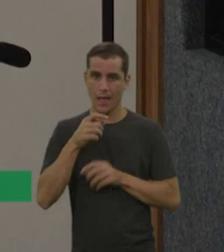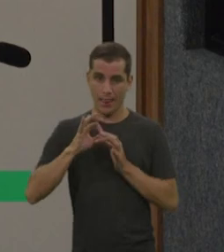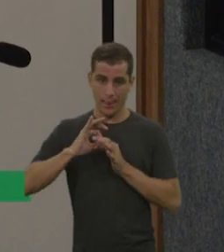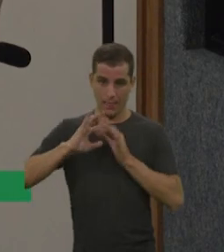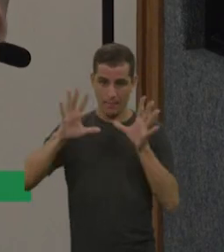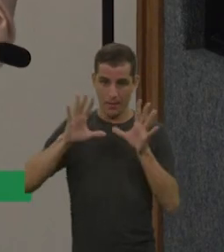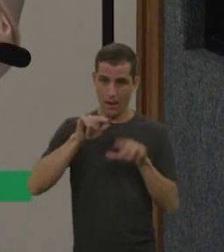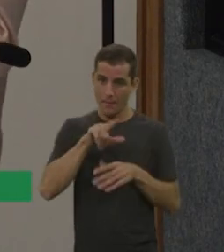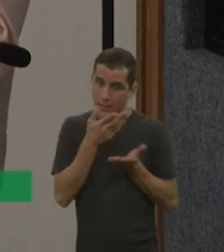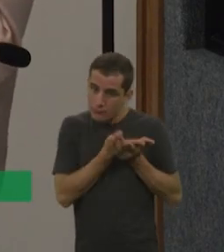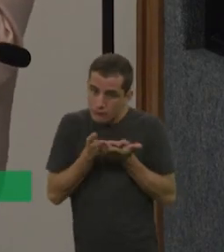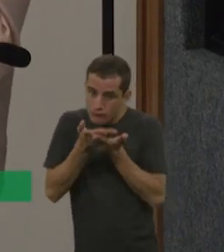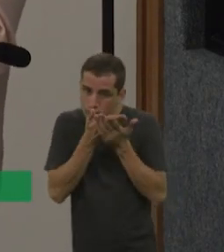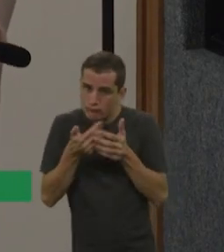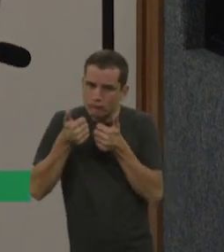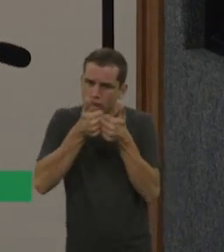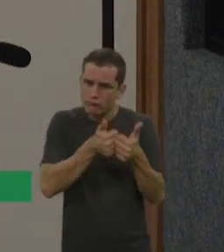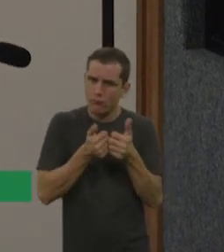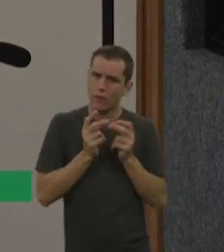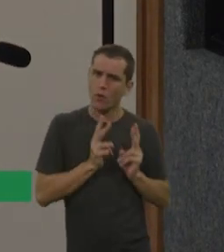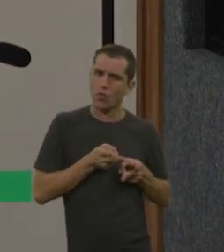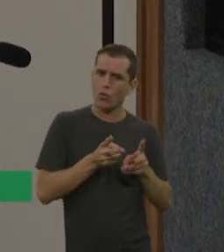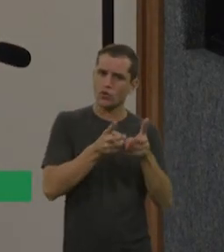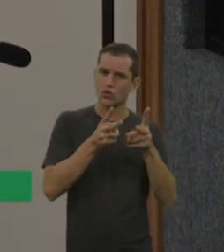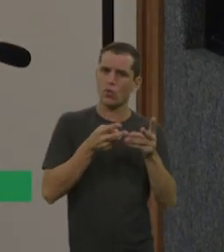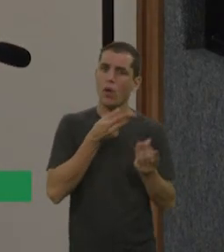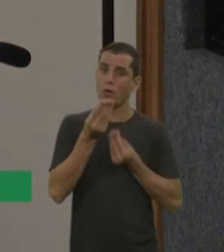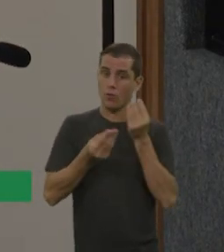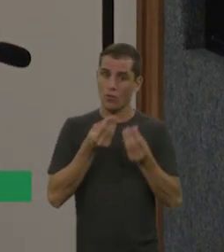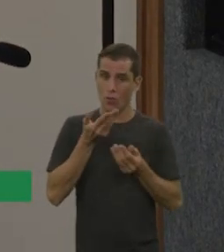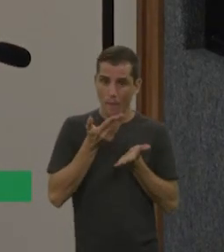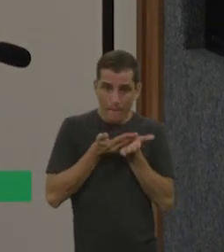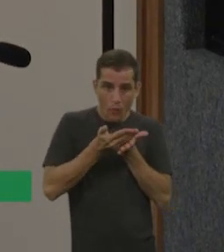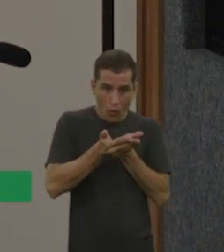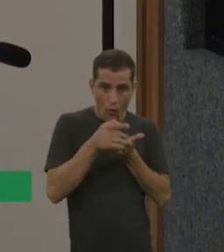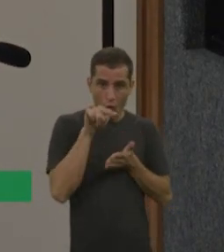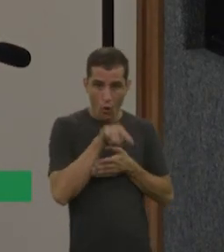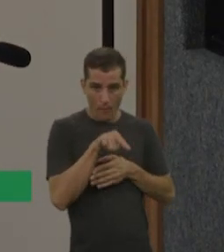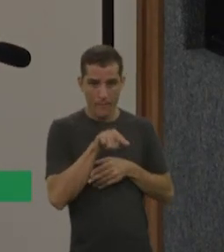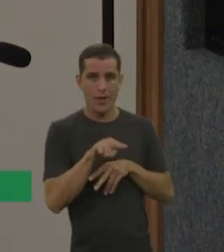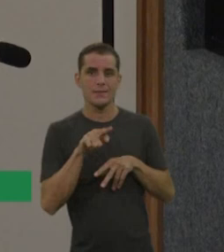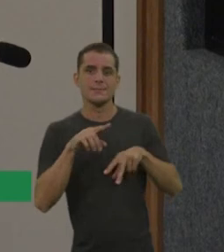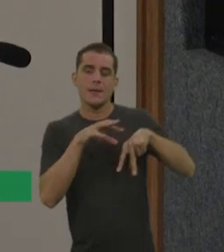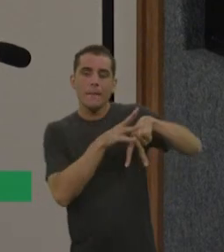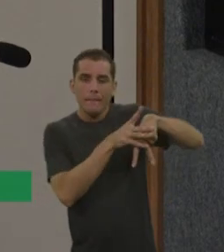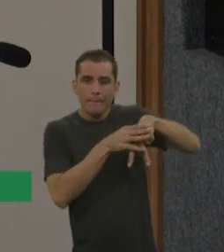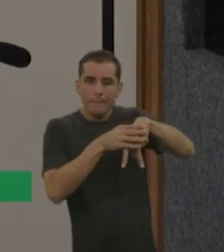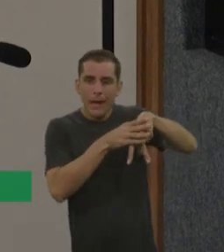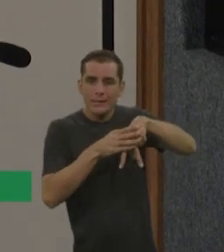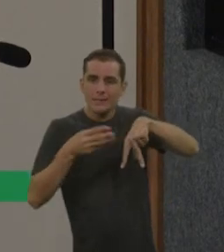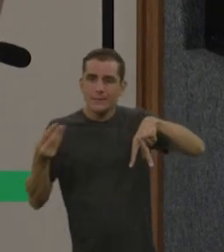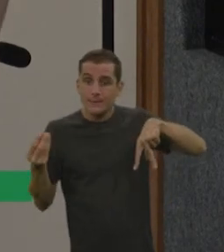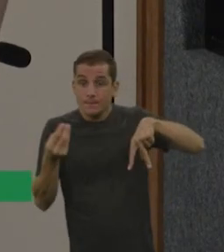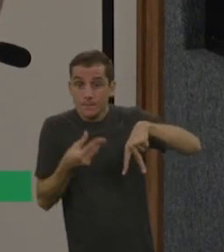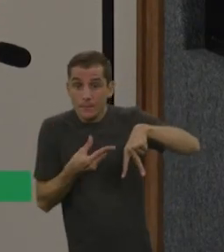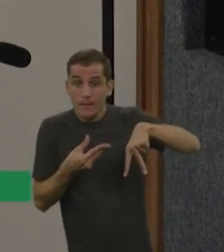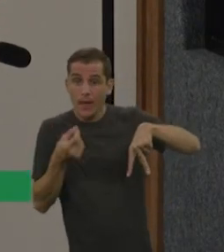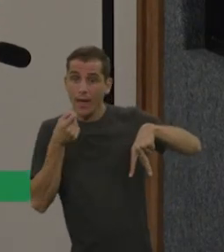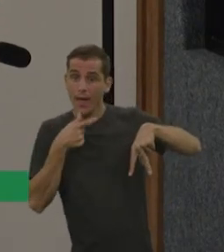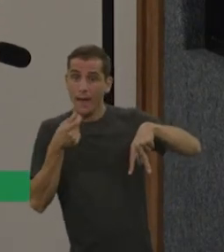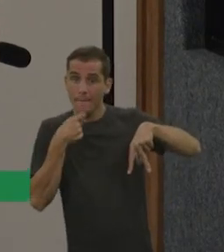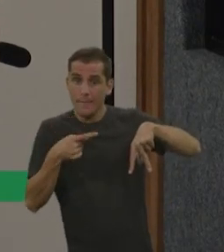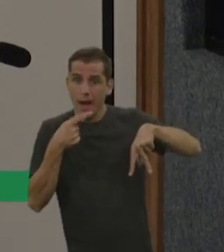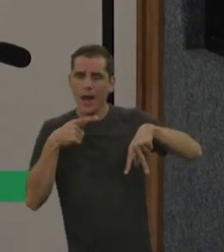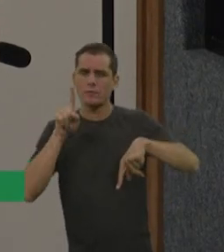Né? Então, eles começaram a infusão dos pacientes. Essa infusão já tinha sido iniciada nos Estados Unidos e na Europa,